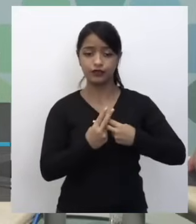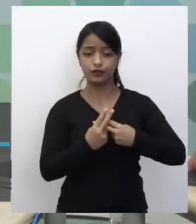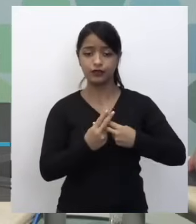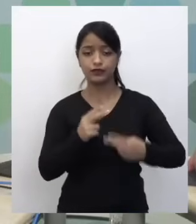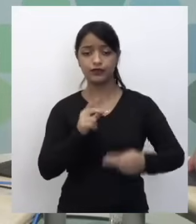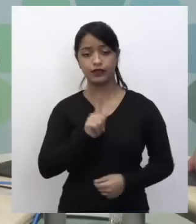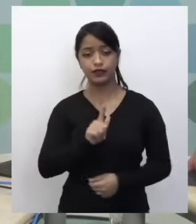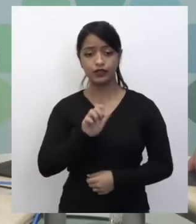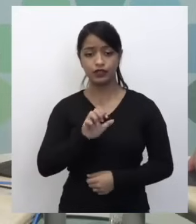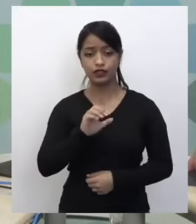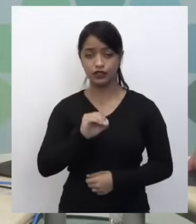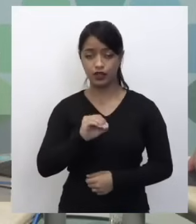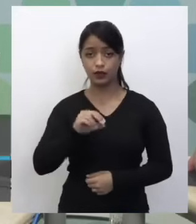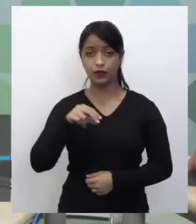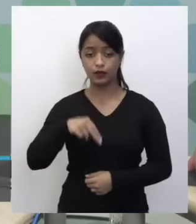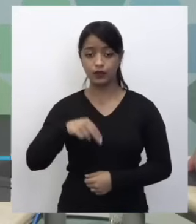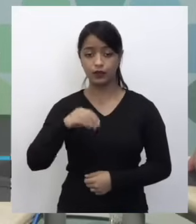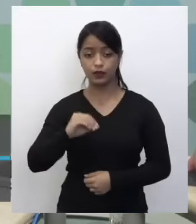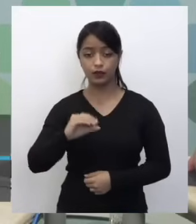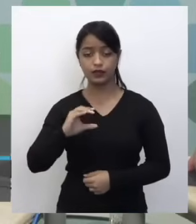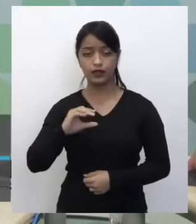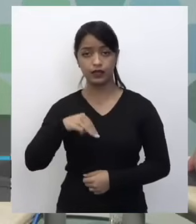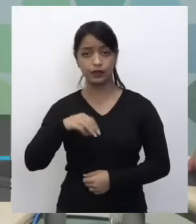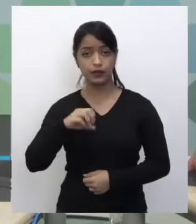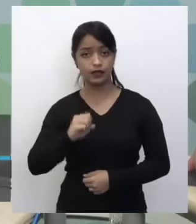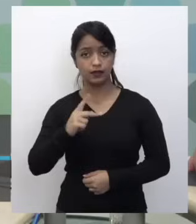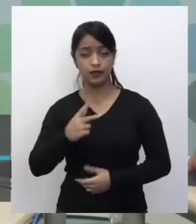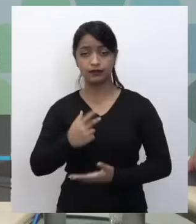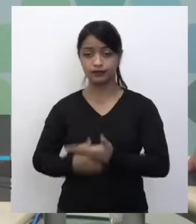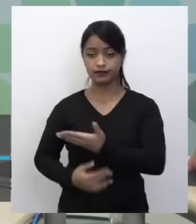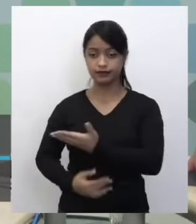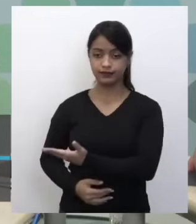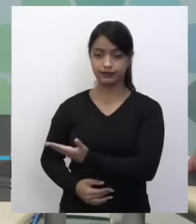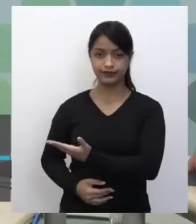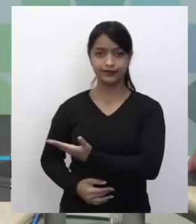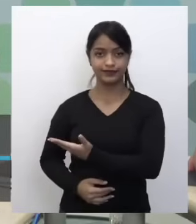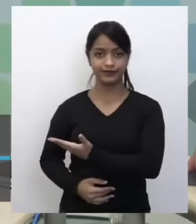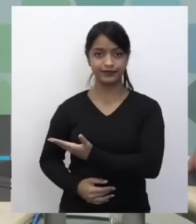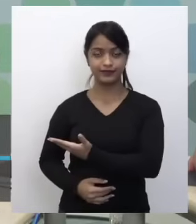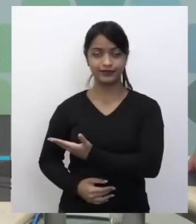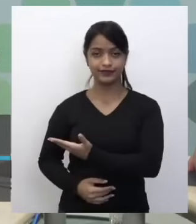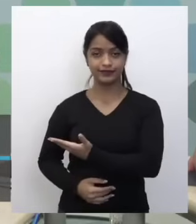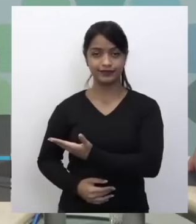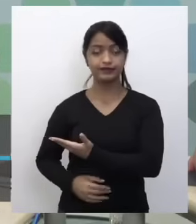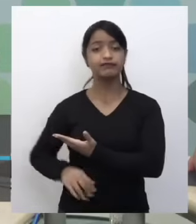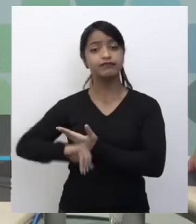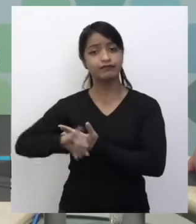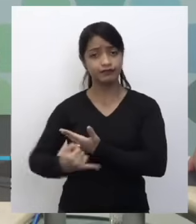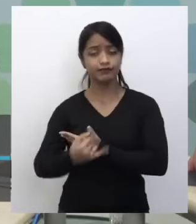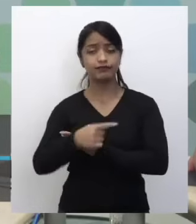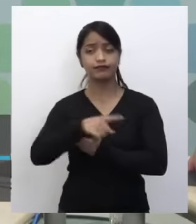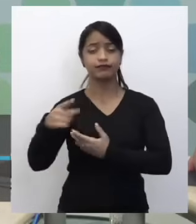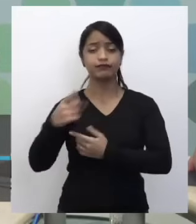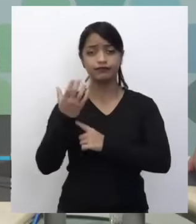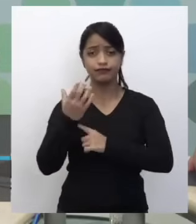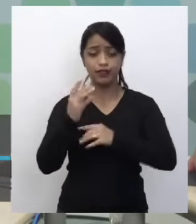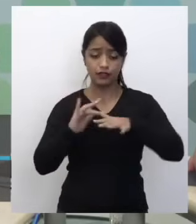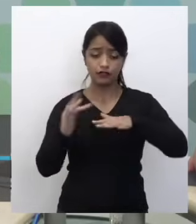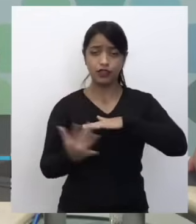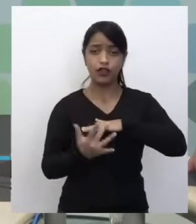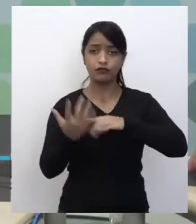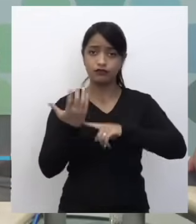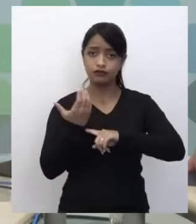GEL no CMSP, eu no CMSP. Né? Tá até aparecendo aqui a hashtag para vocês utilizarem, ó. Então aproveitem aí para quem já fez